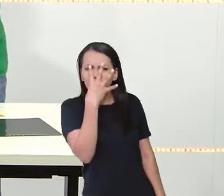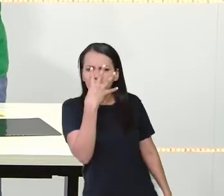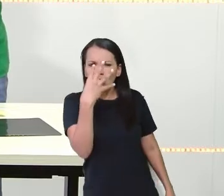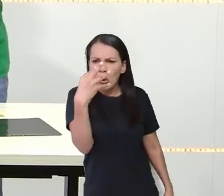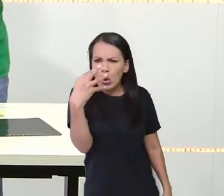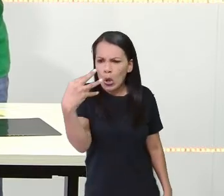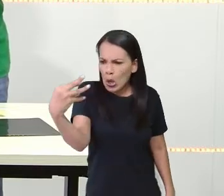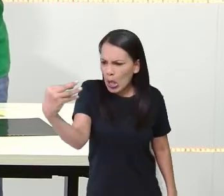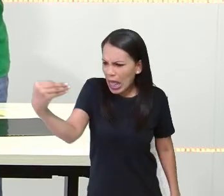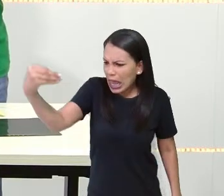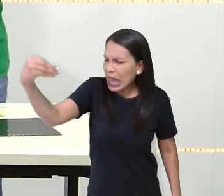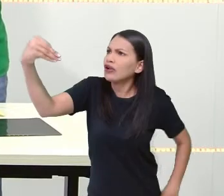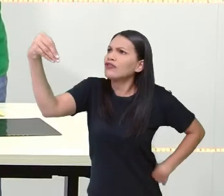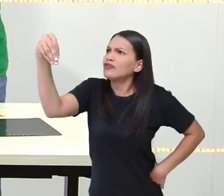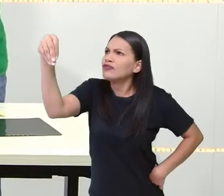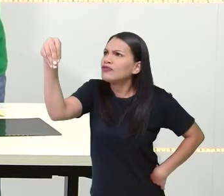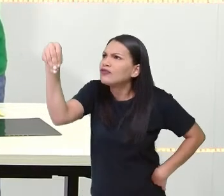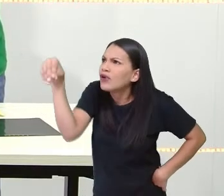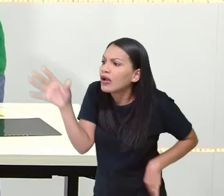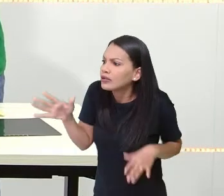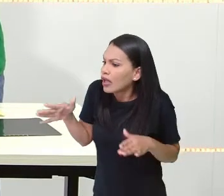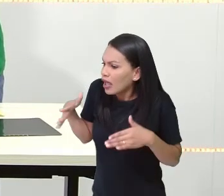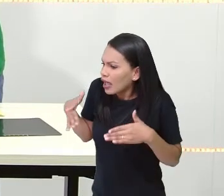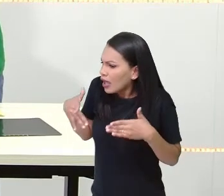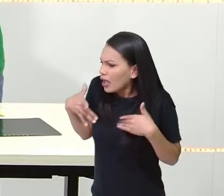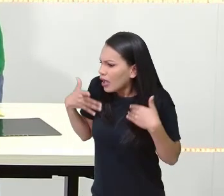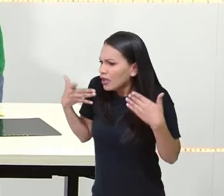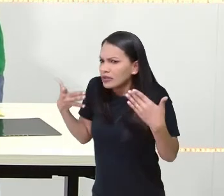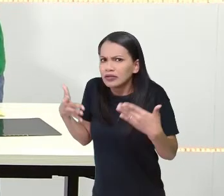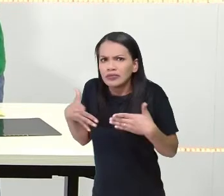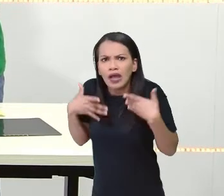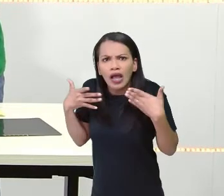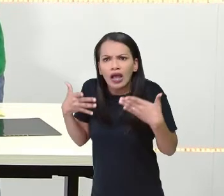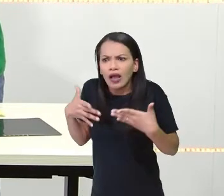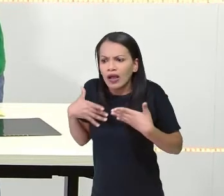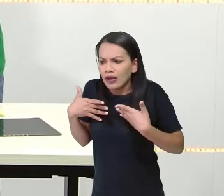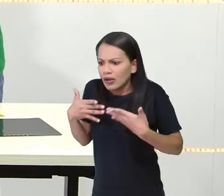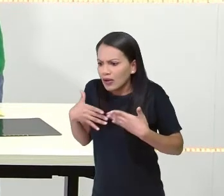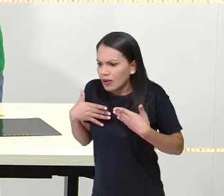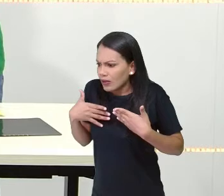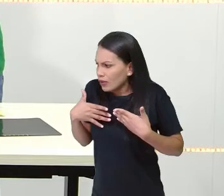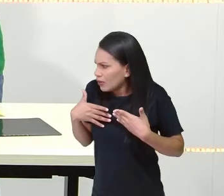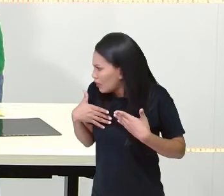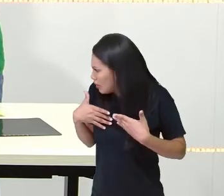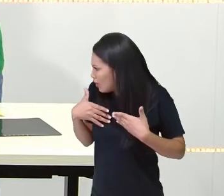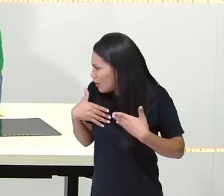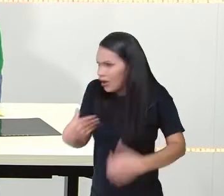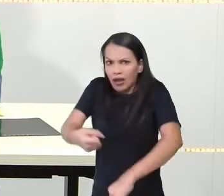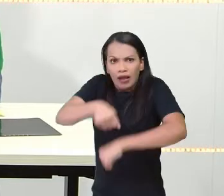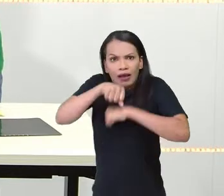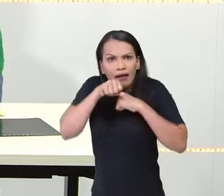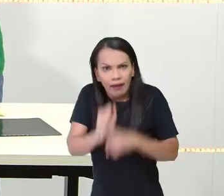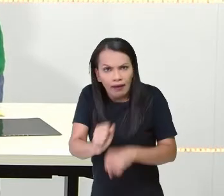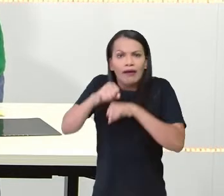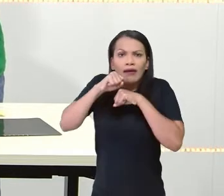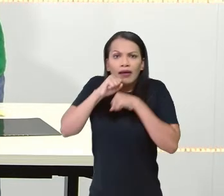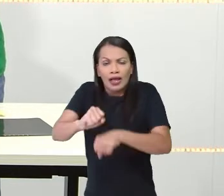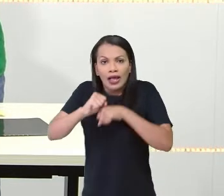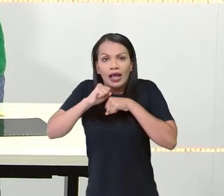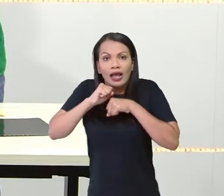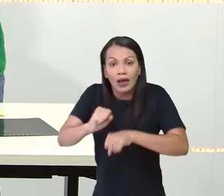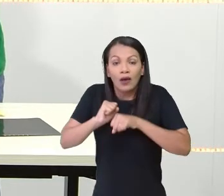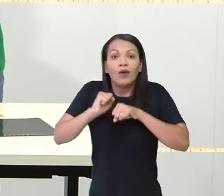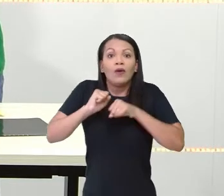todo animado, começou a correr. E quando o elefante começou